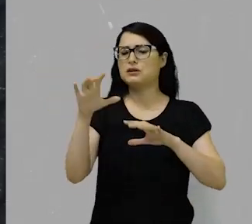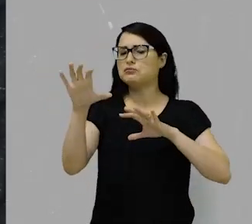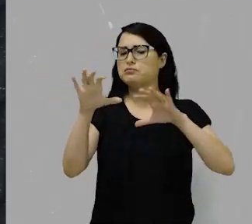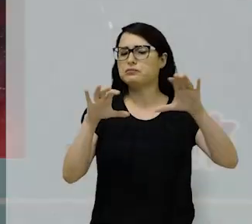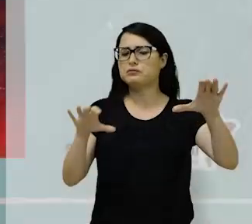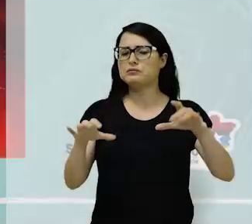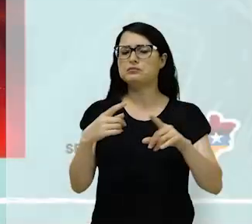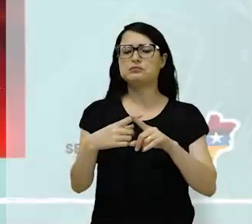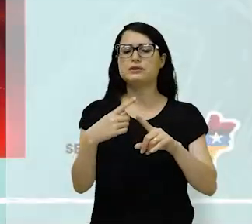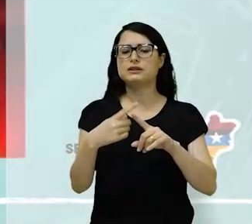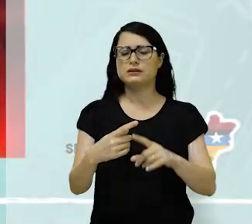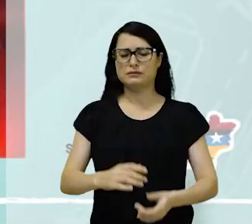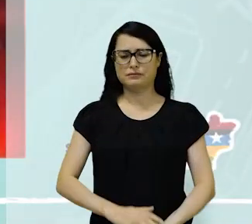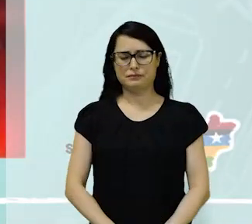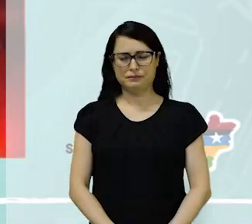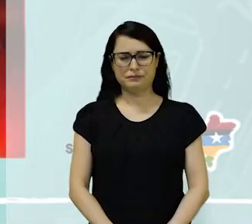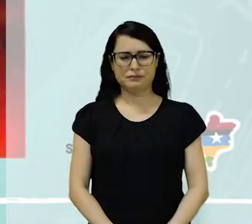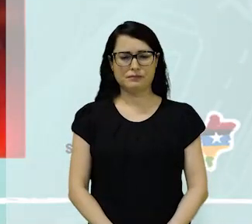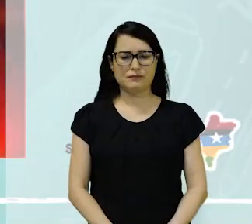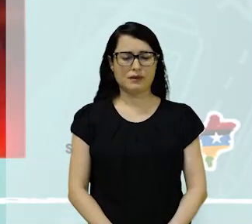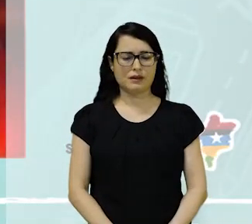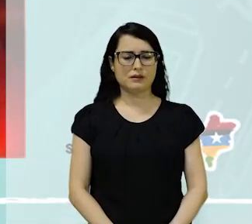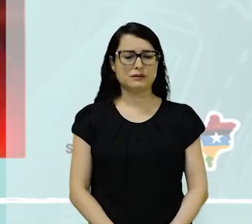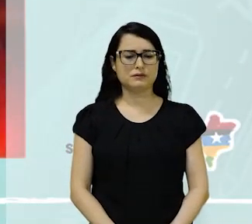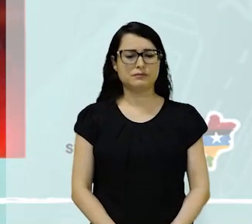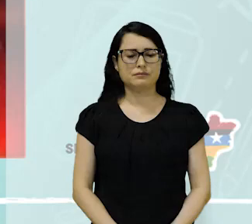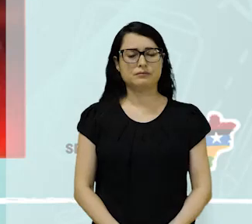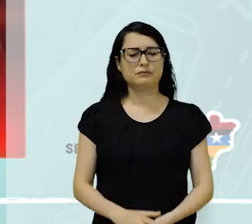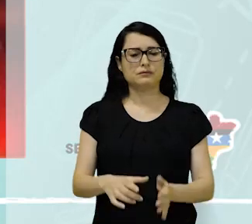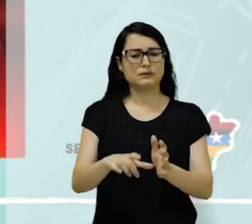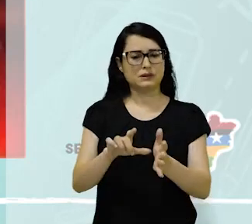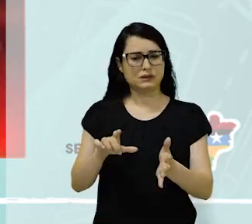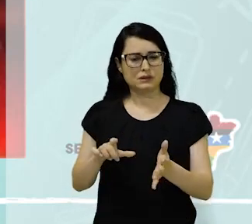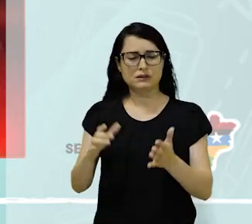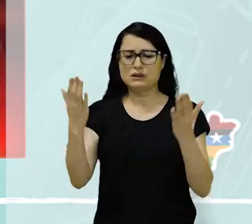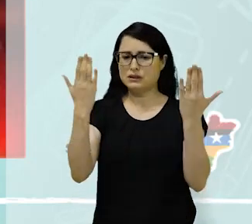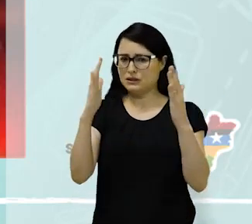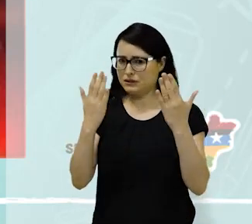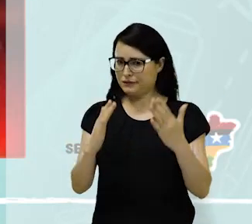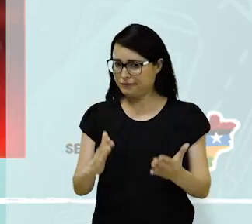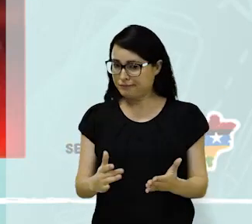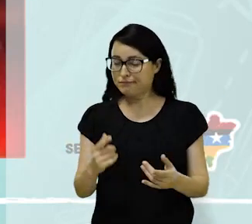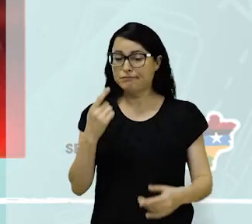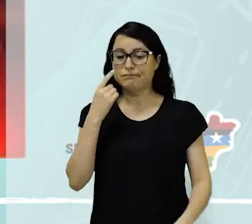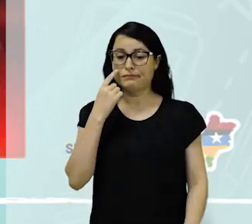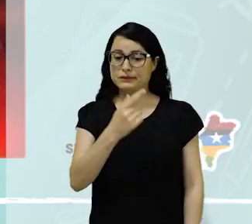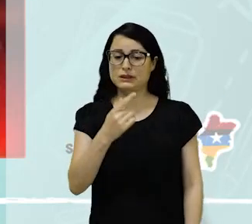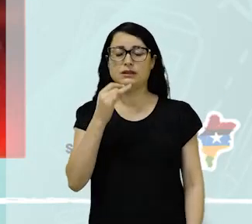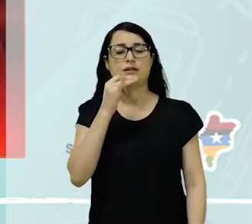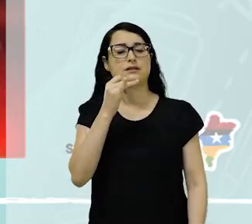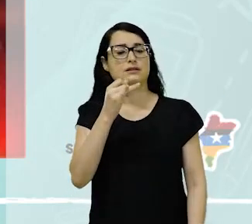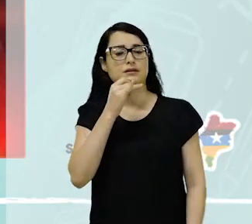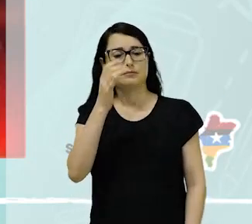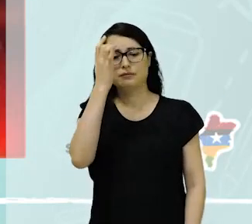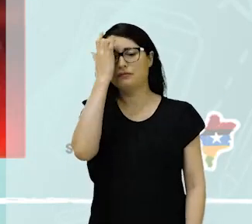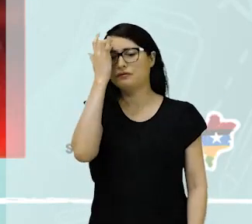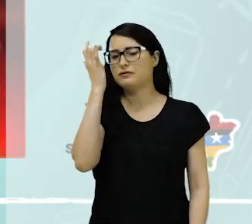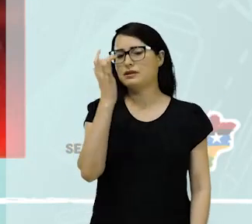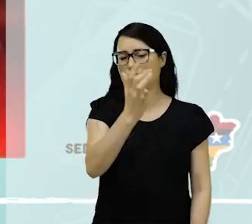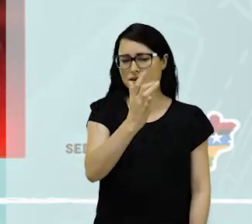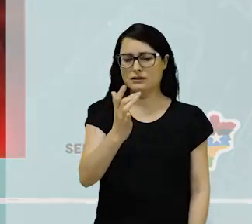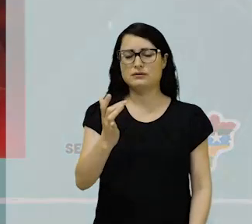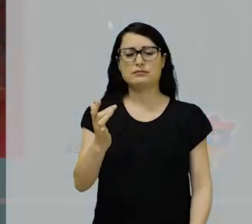movimentam? Gente, antes da gente analisar essa imagem, vamos visualizar um exemplo aqui bem fácil. Vamos fazer